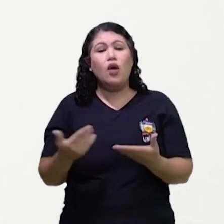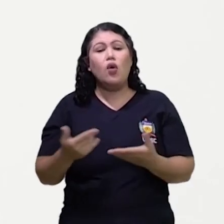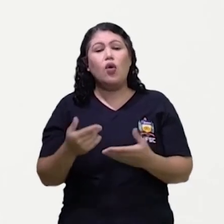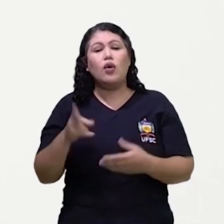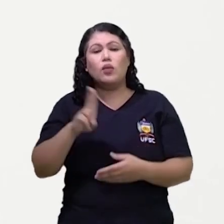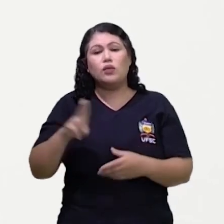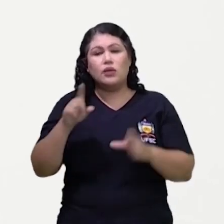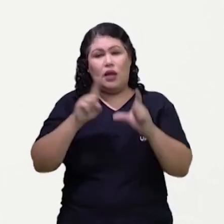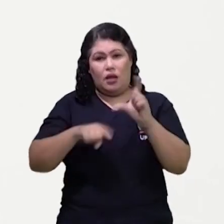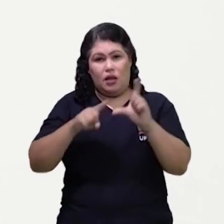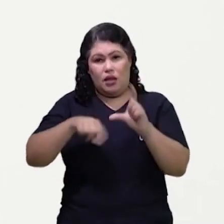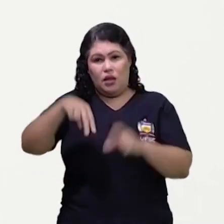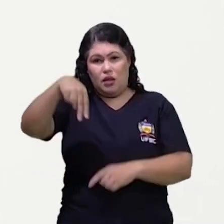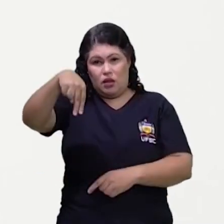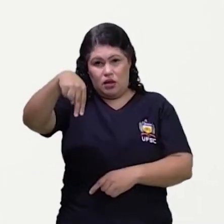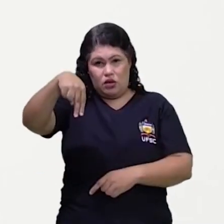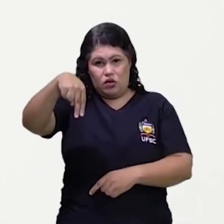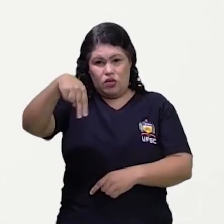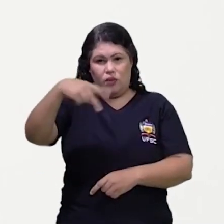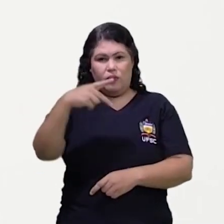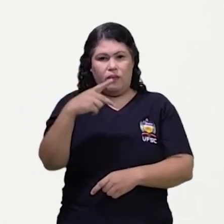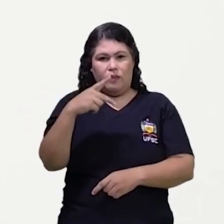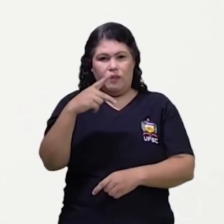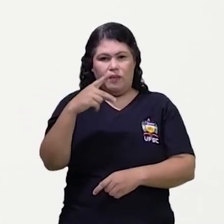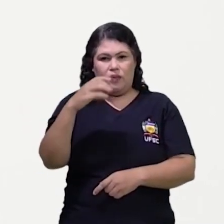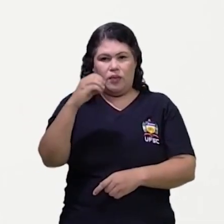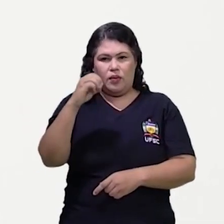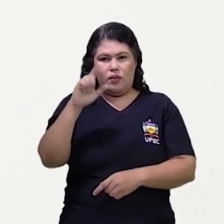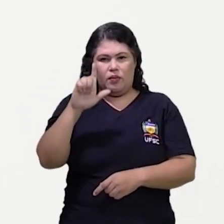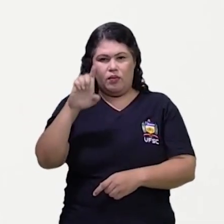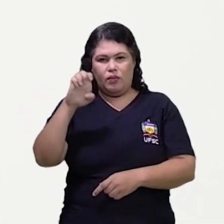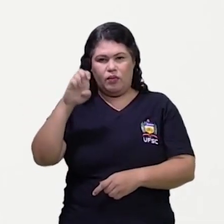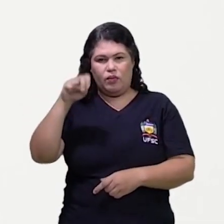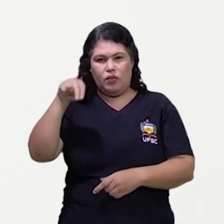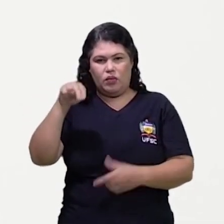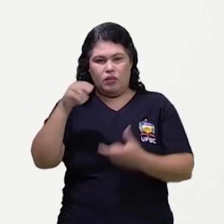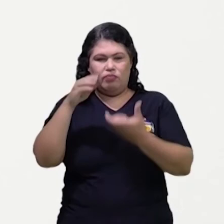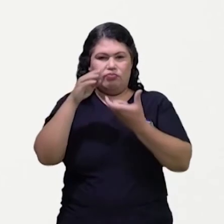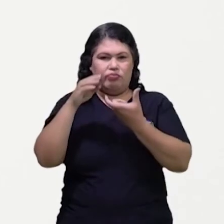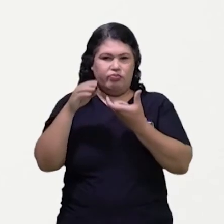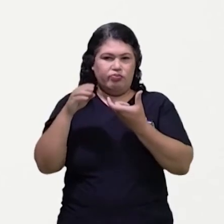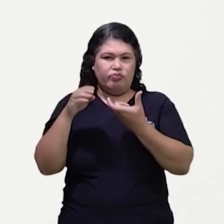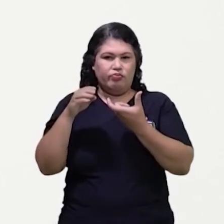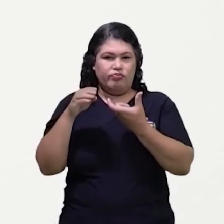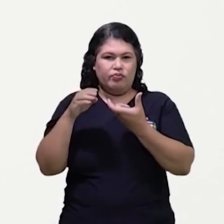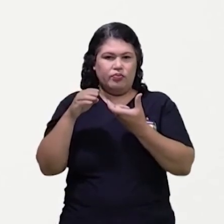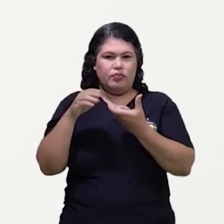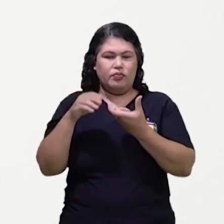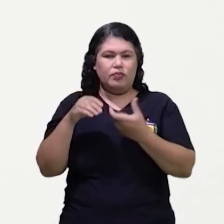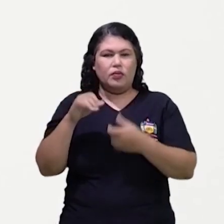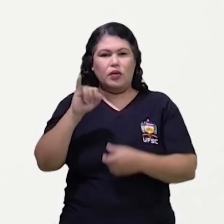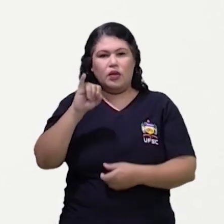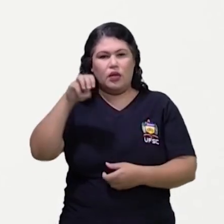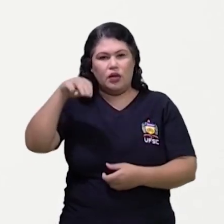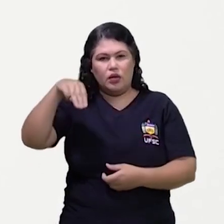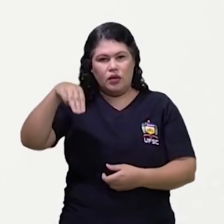N. Pólen. Ó, pólen. Para a próxima.